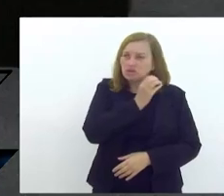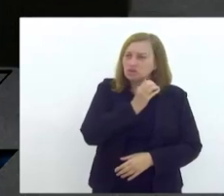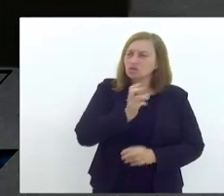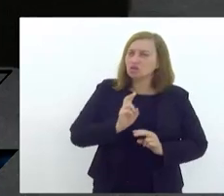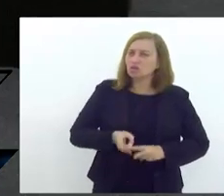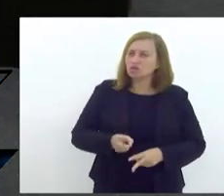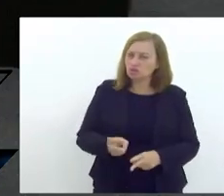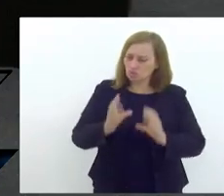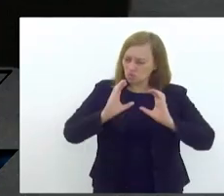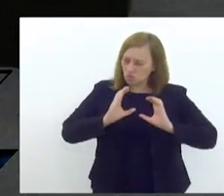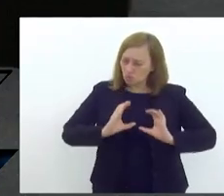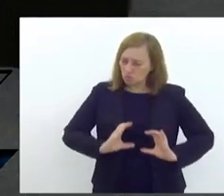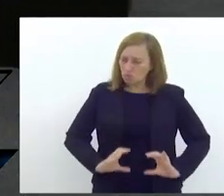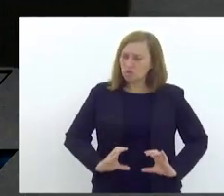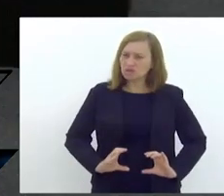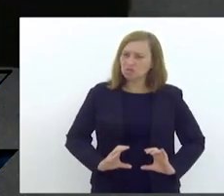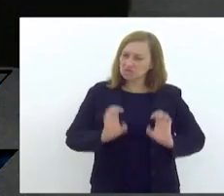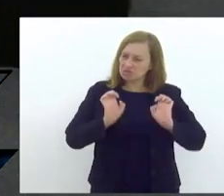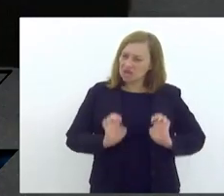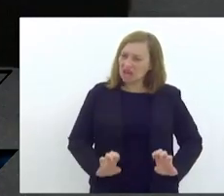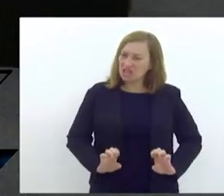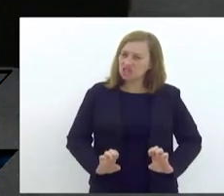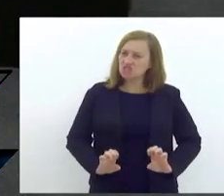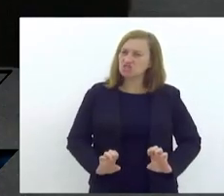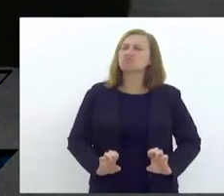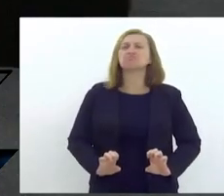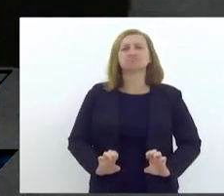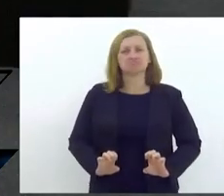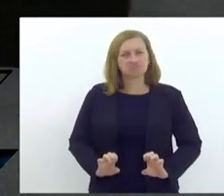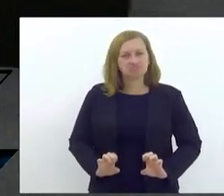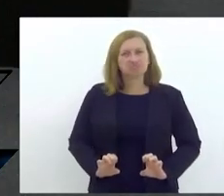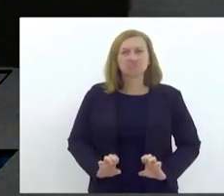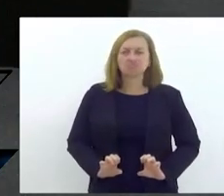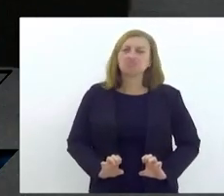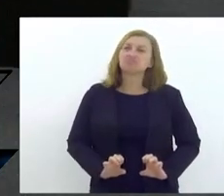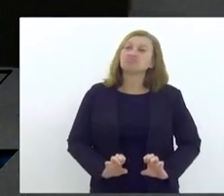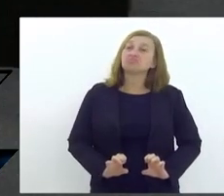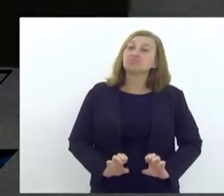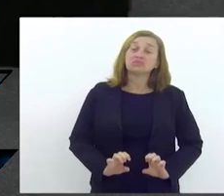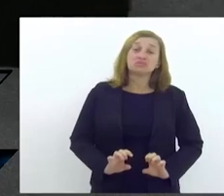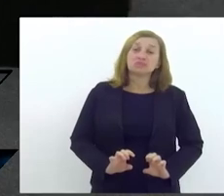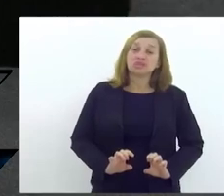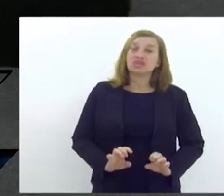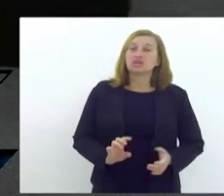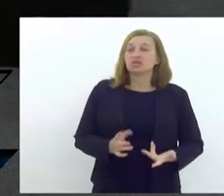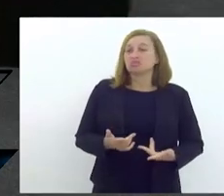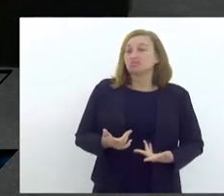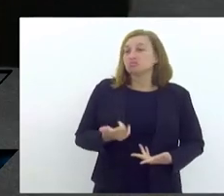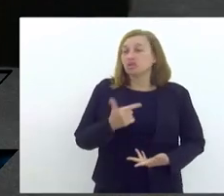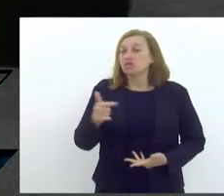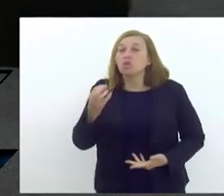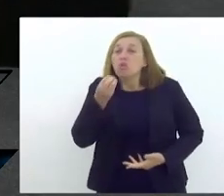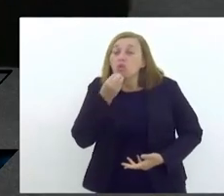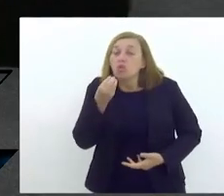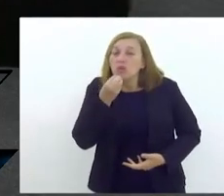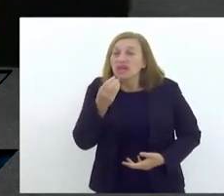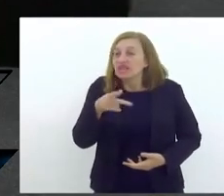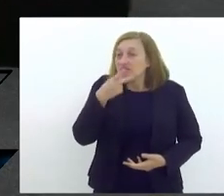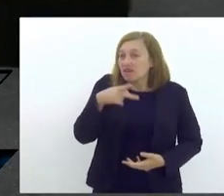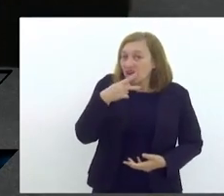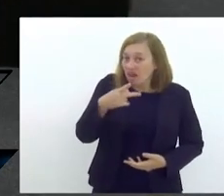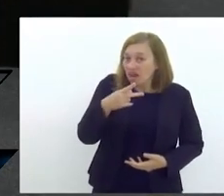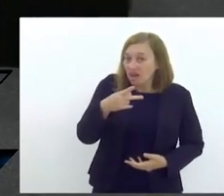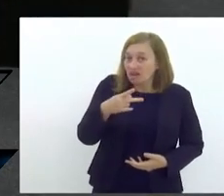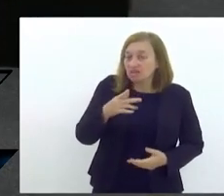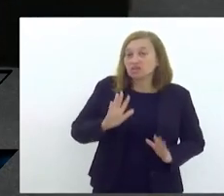Manteve a sua posição de estadista e que ainda nem tendo a chance de falar no